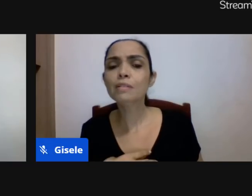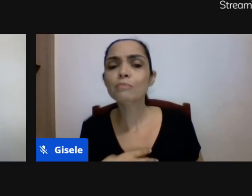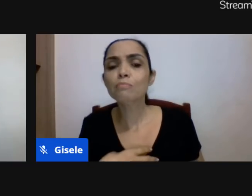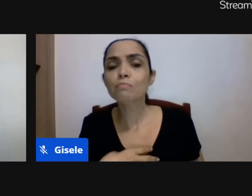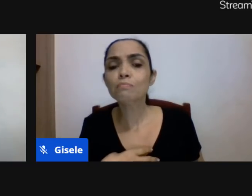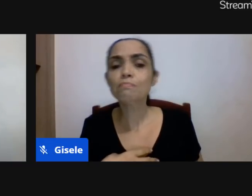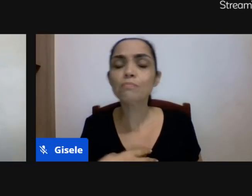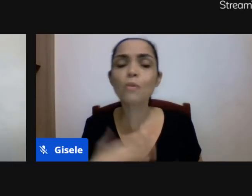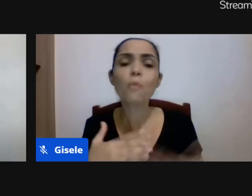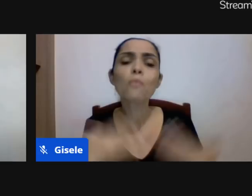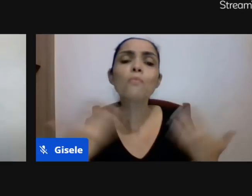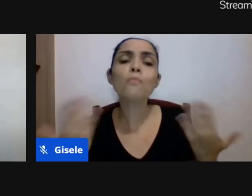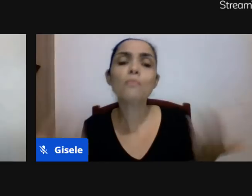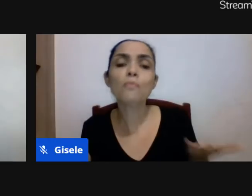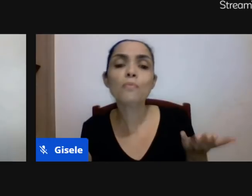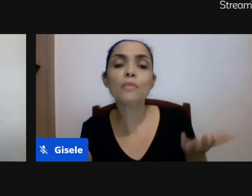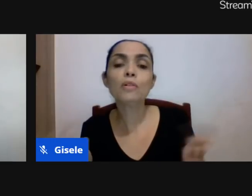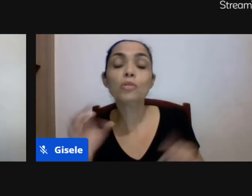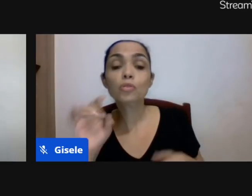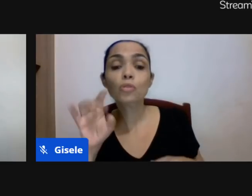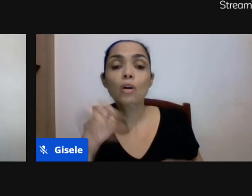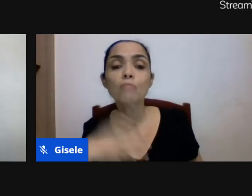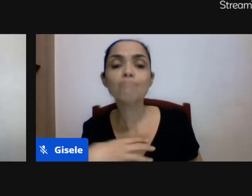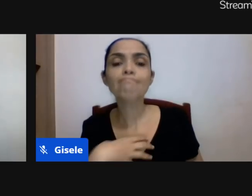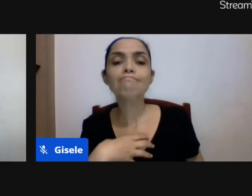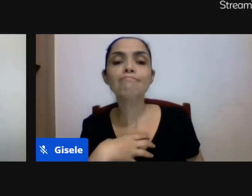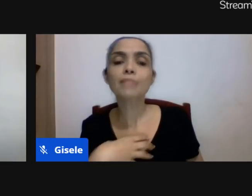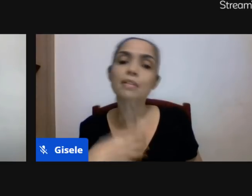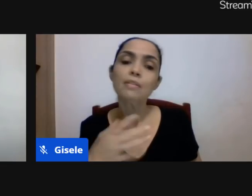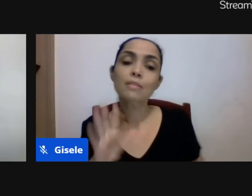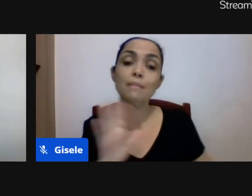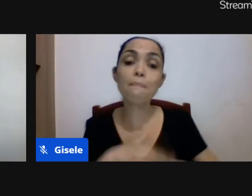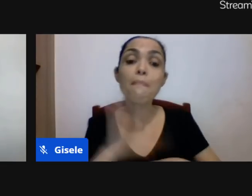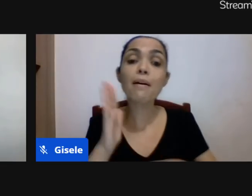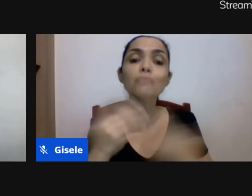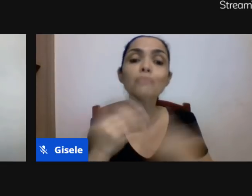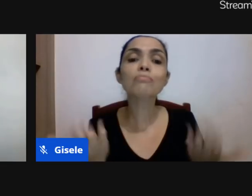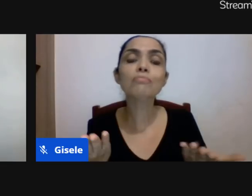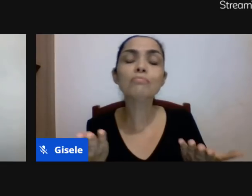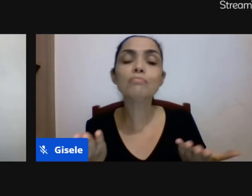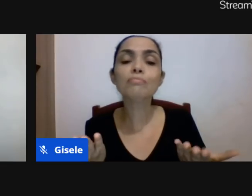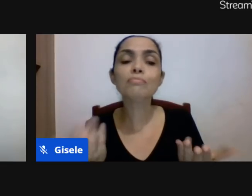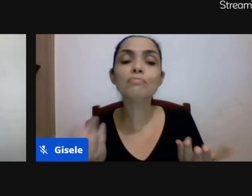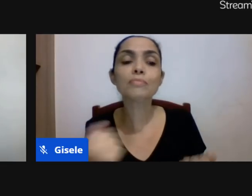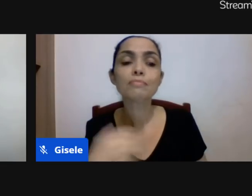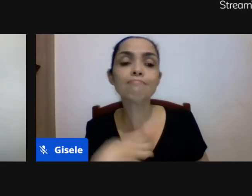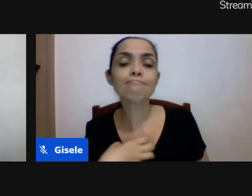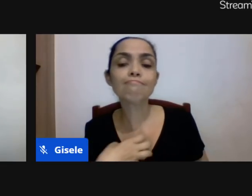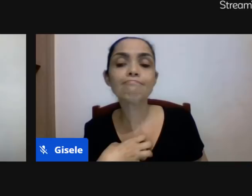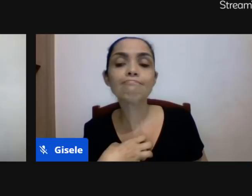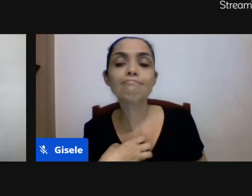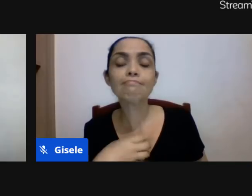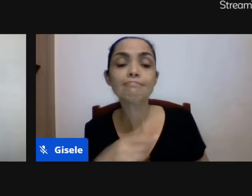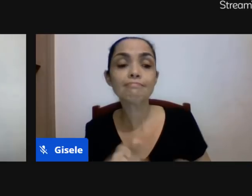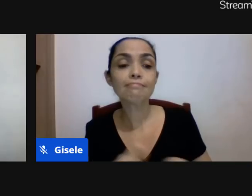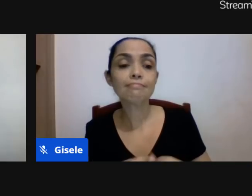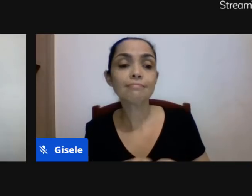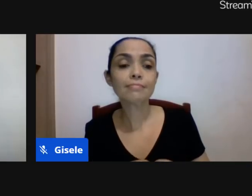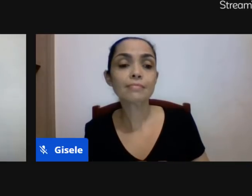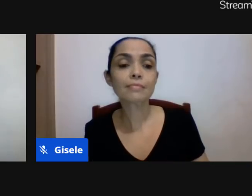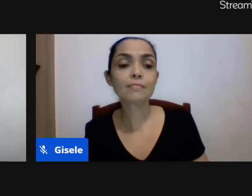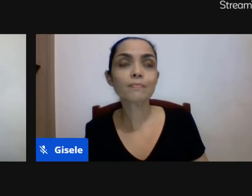que os sintomas da Covid não se restringem a sintomas respiratórios. Tem outros sintomas também que devem ser questionados. Então,